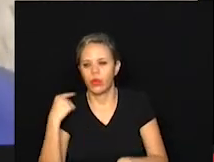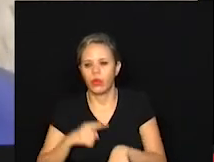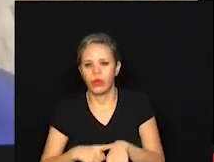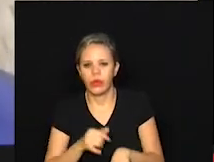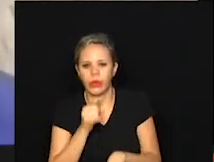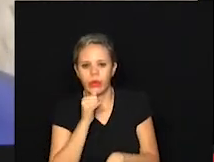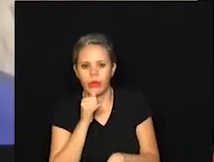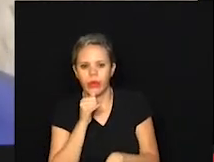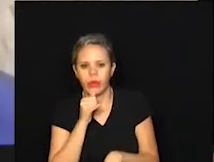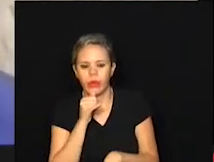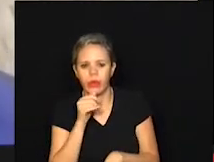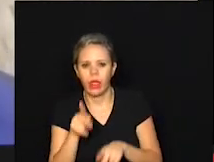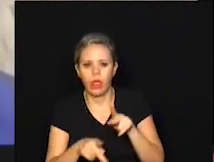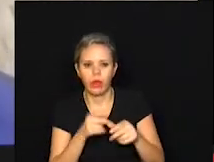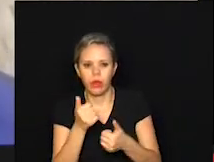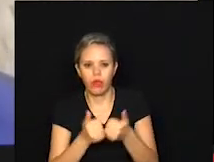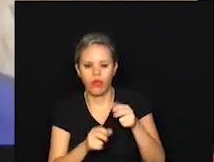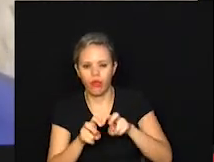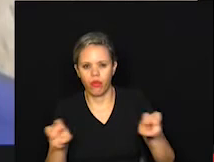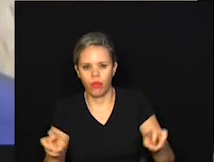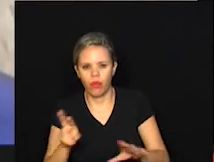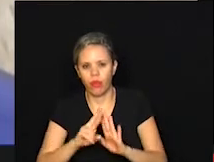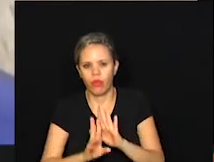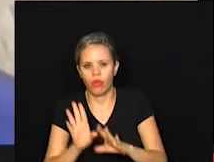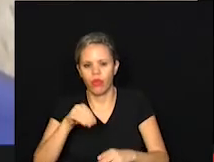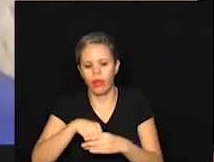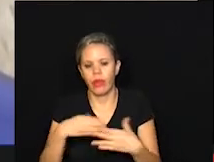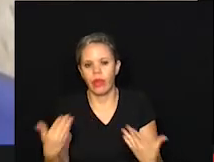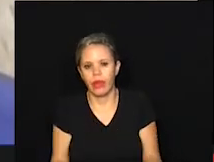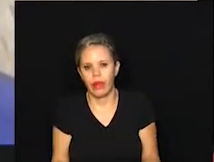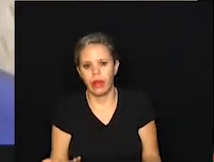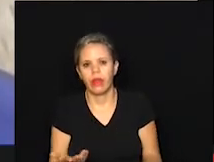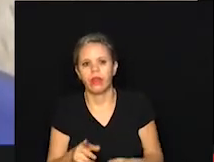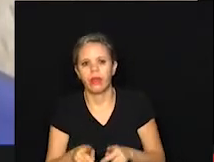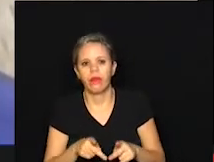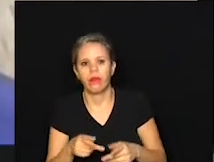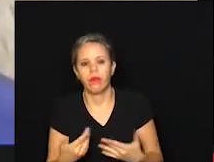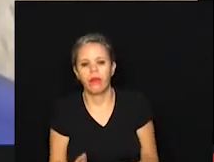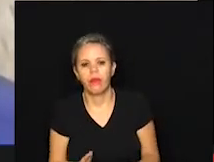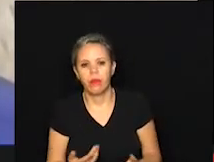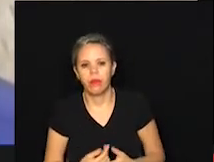a mesa manifestava, que está no regimento interno, é que a mesa